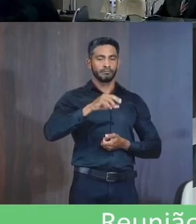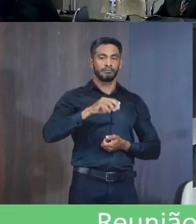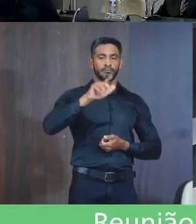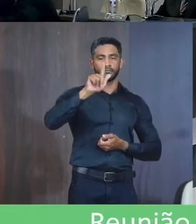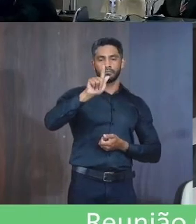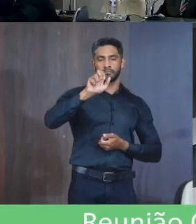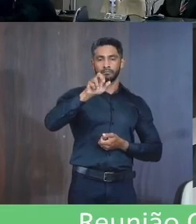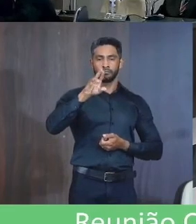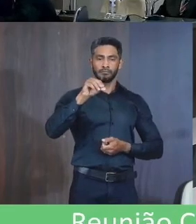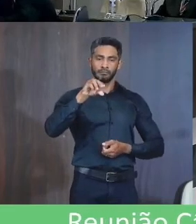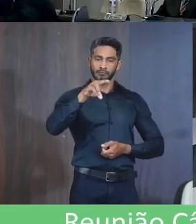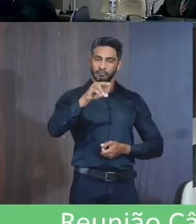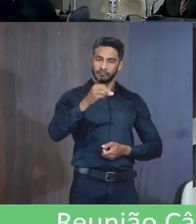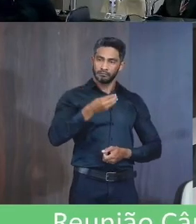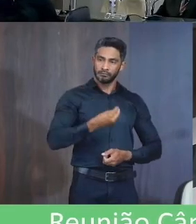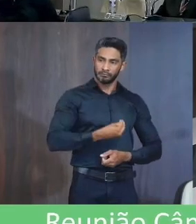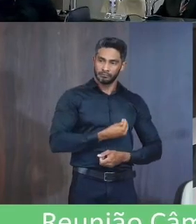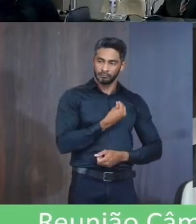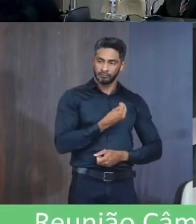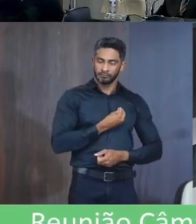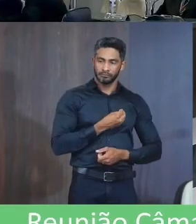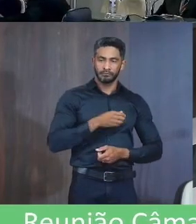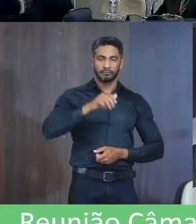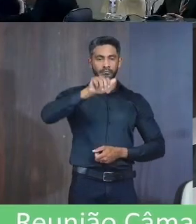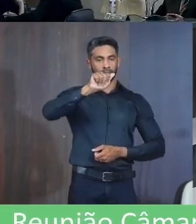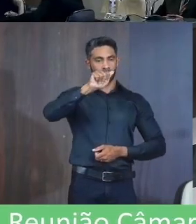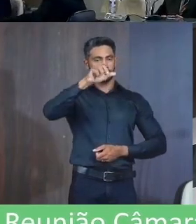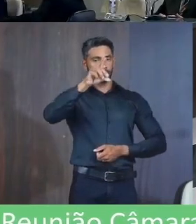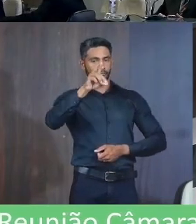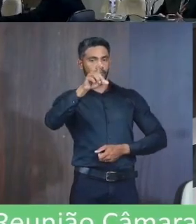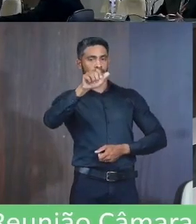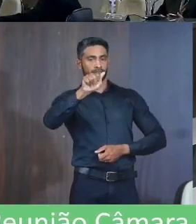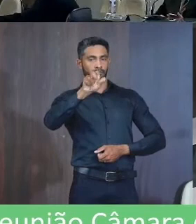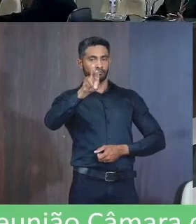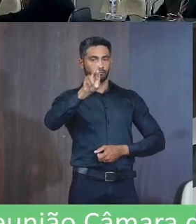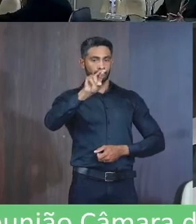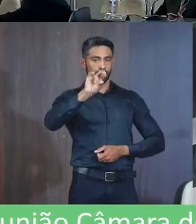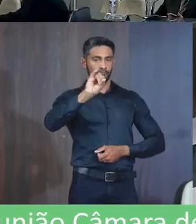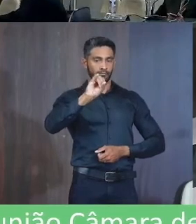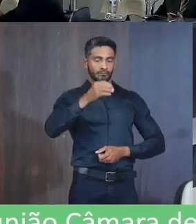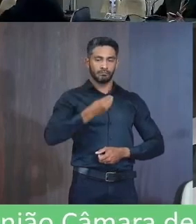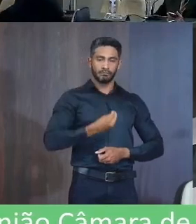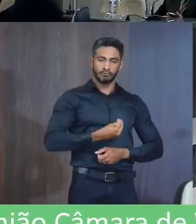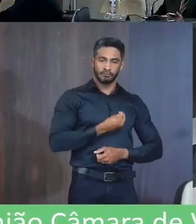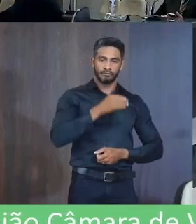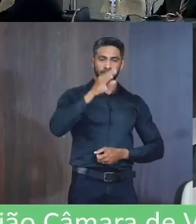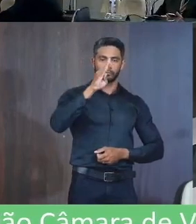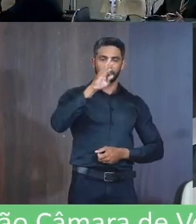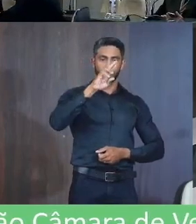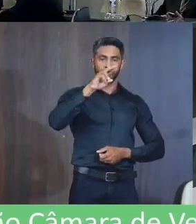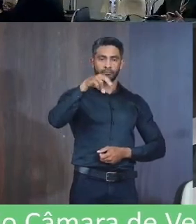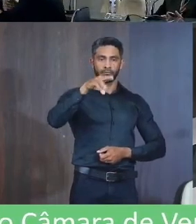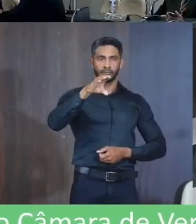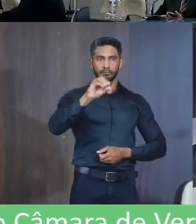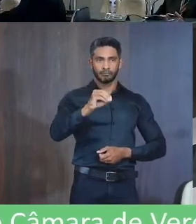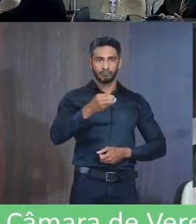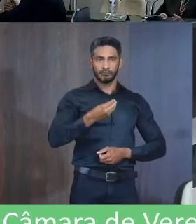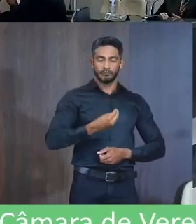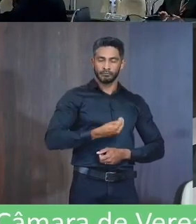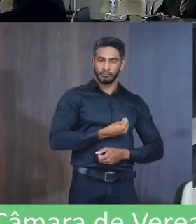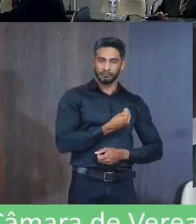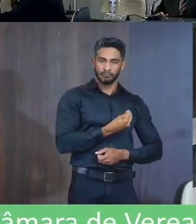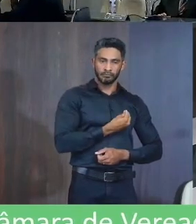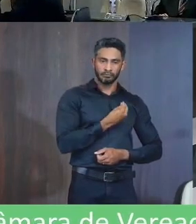Gerson do Espírito Santo De Souza Presente Adauri Soares Cordeiro Presente Bruno Henrique Oliveira